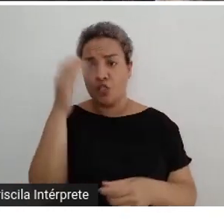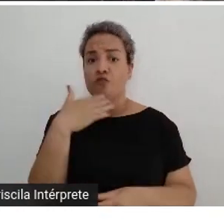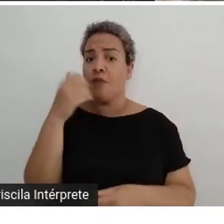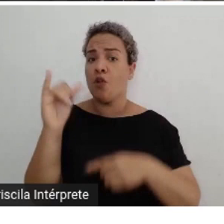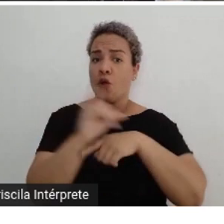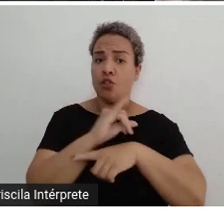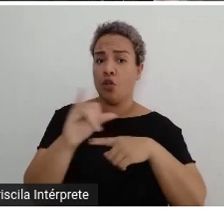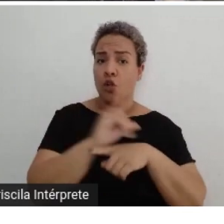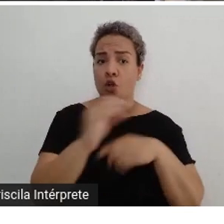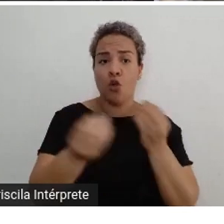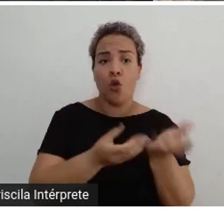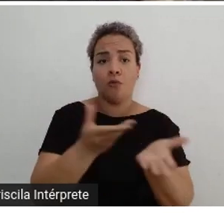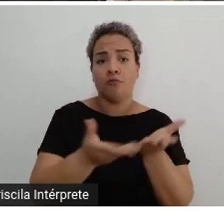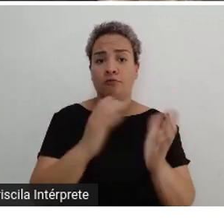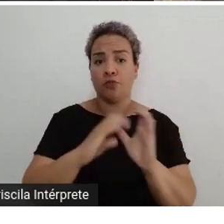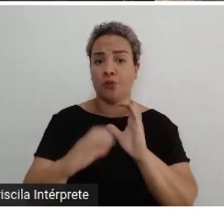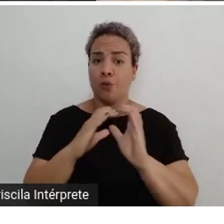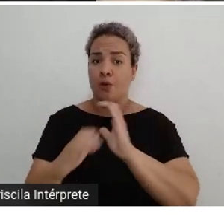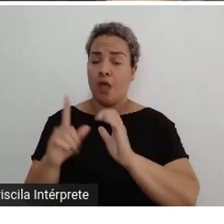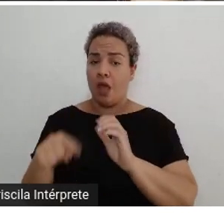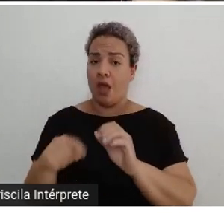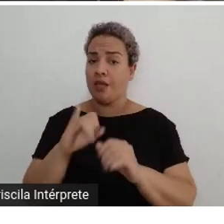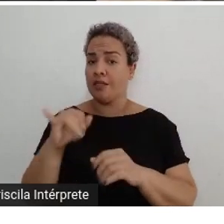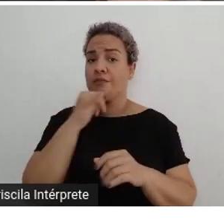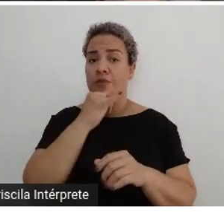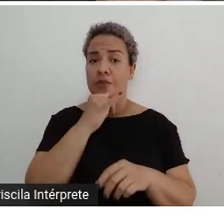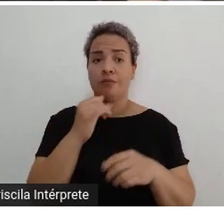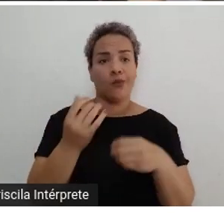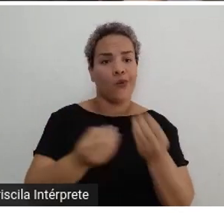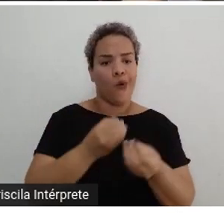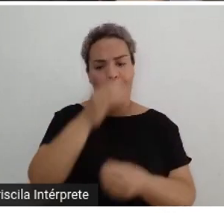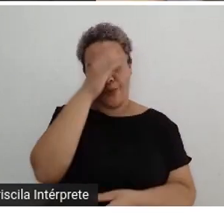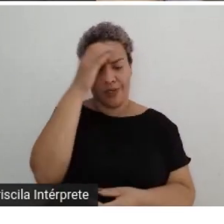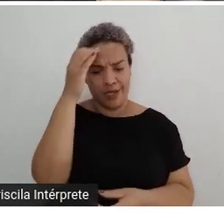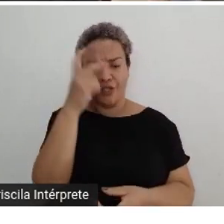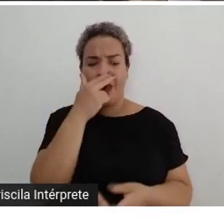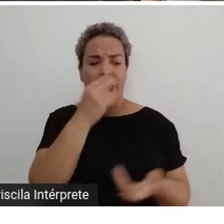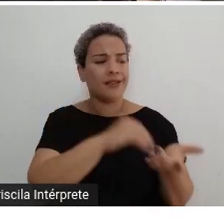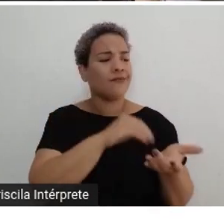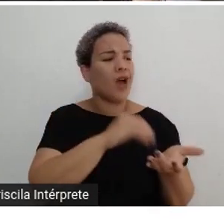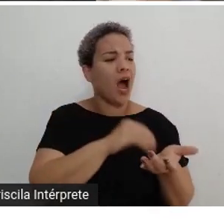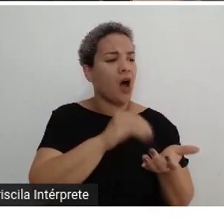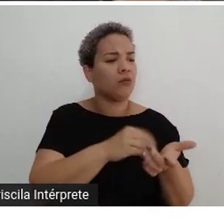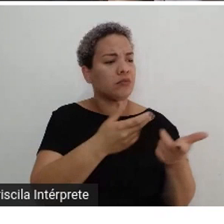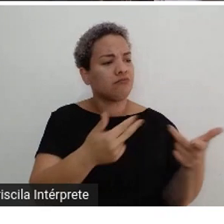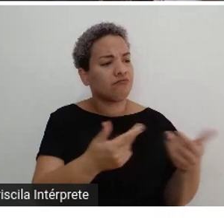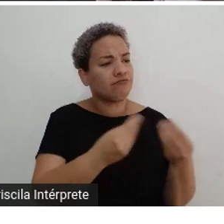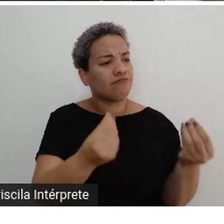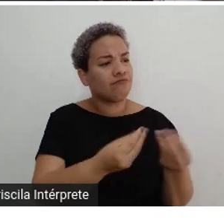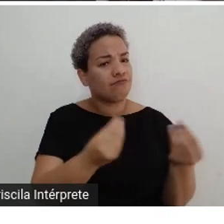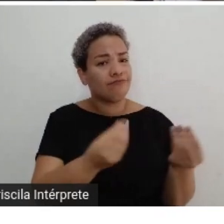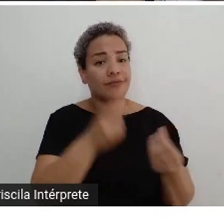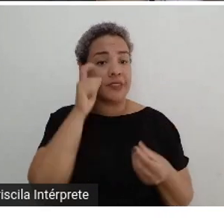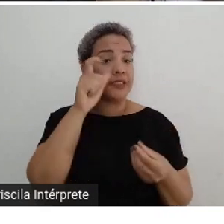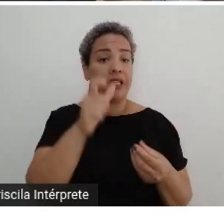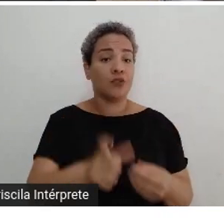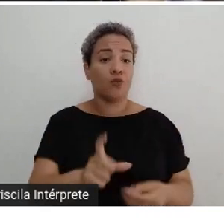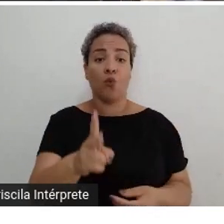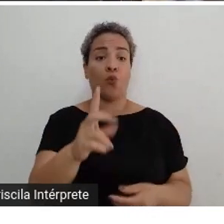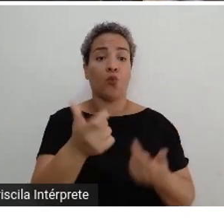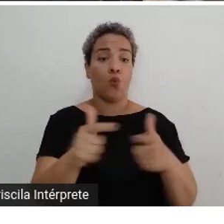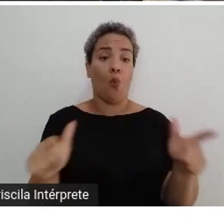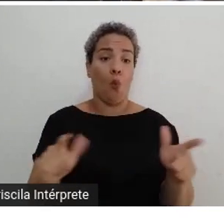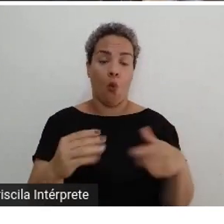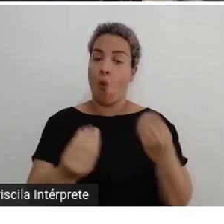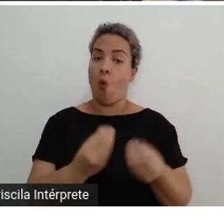estou apresentando aqui talvez não é o suficiente para o cliente, não está gerando interesse nesse cliente em continuar.